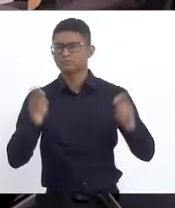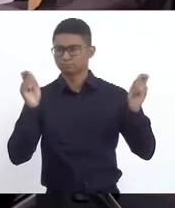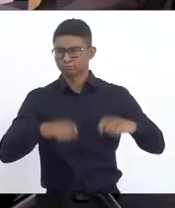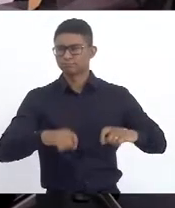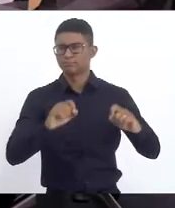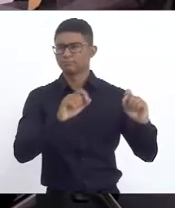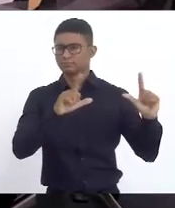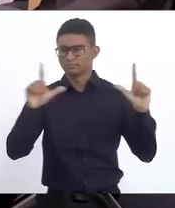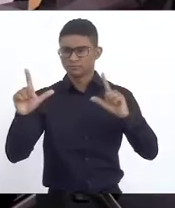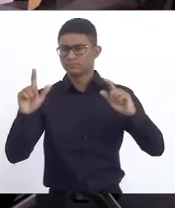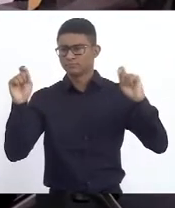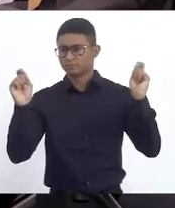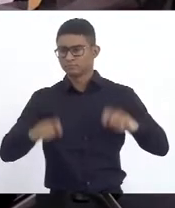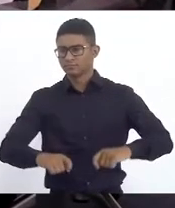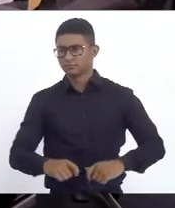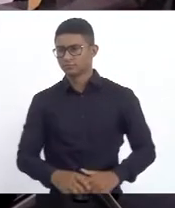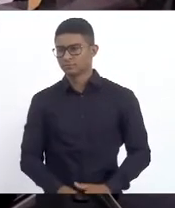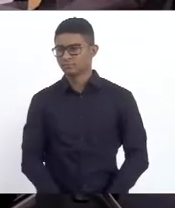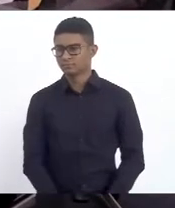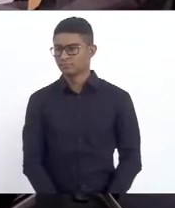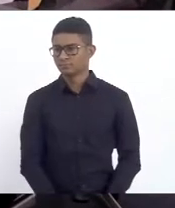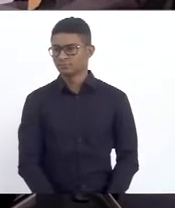Claro, até.